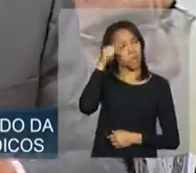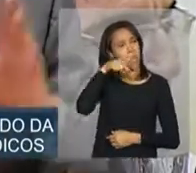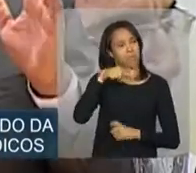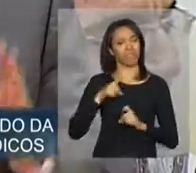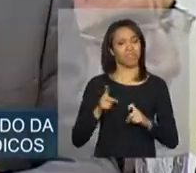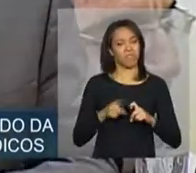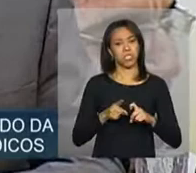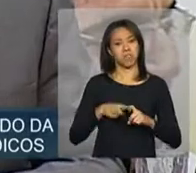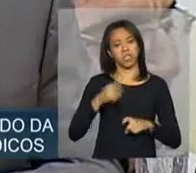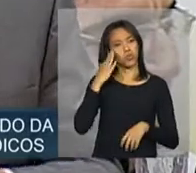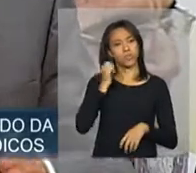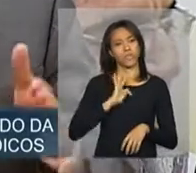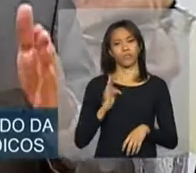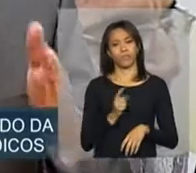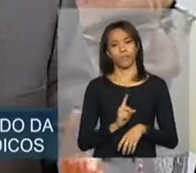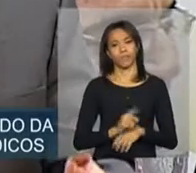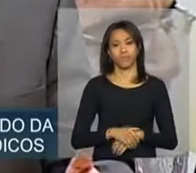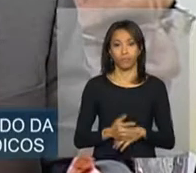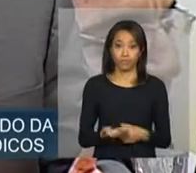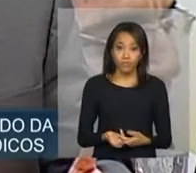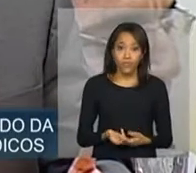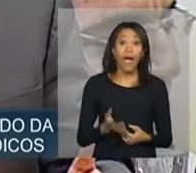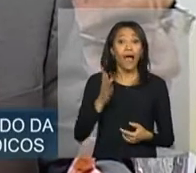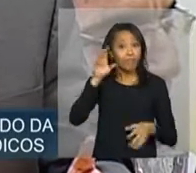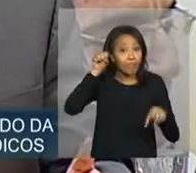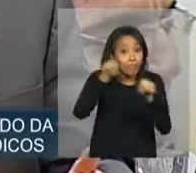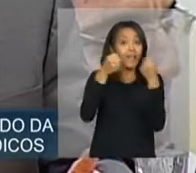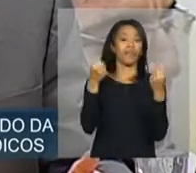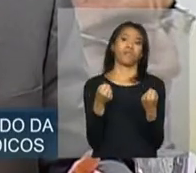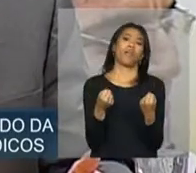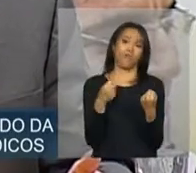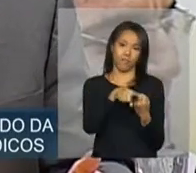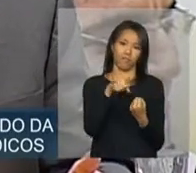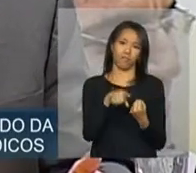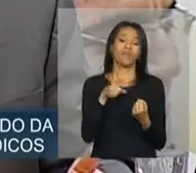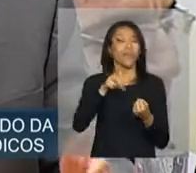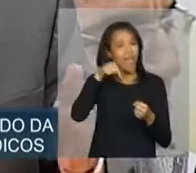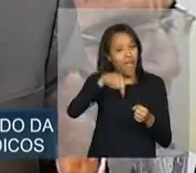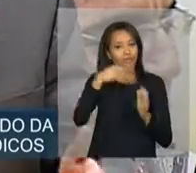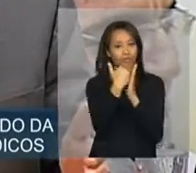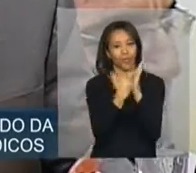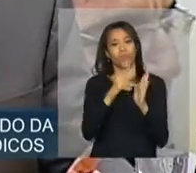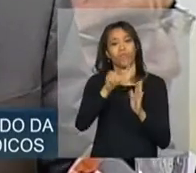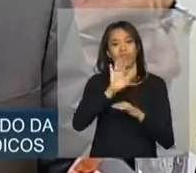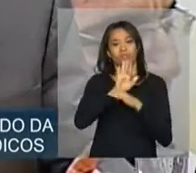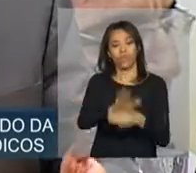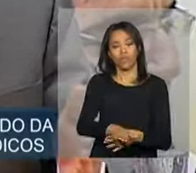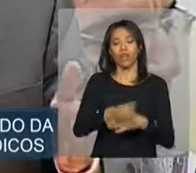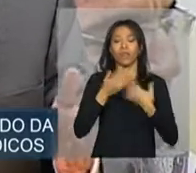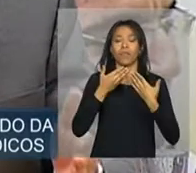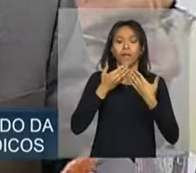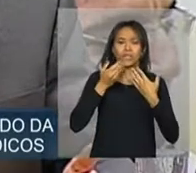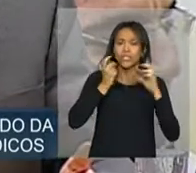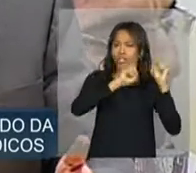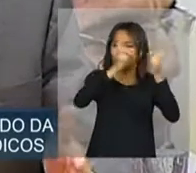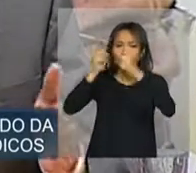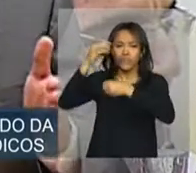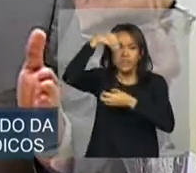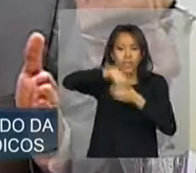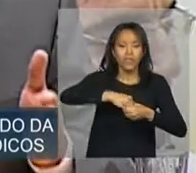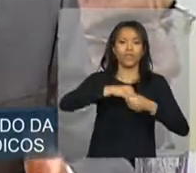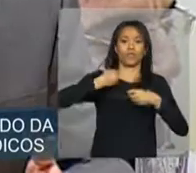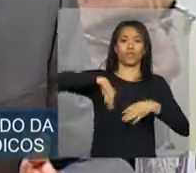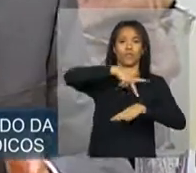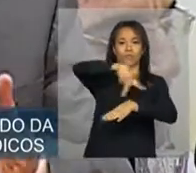não esse Doutor não sabe de tudo então até para romper com isso acho que esse programa vai ajudar a fazer um bom debate o nosso país